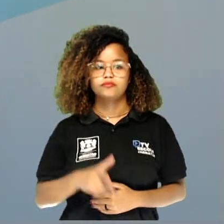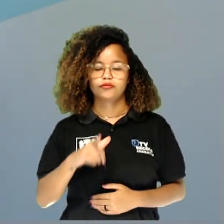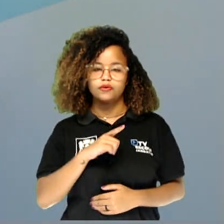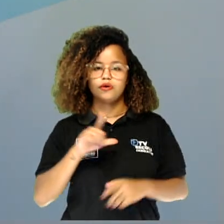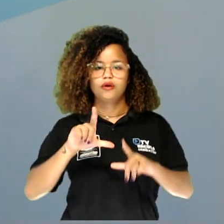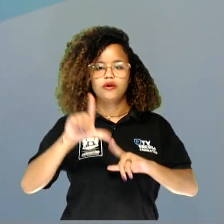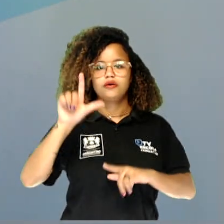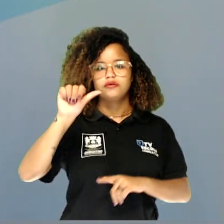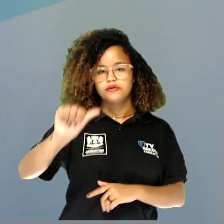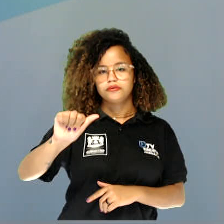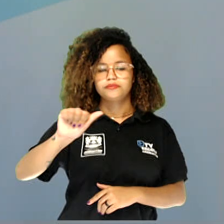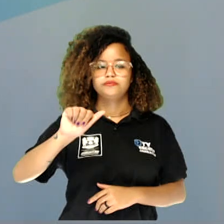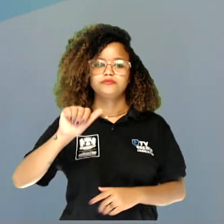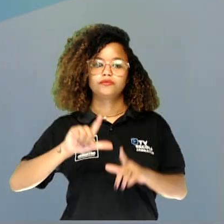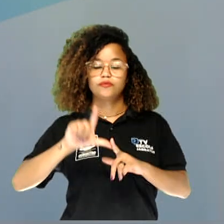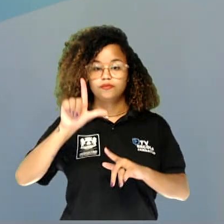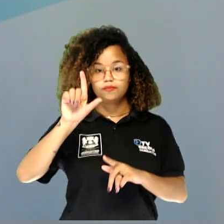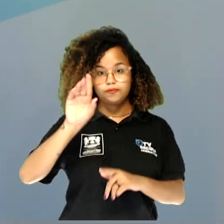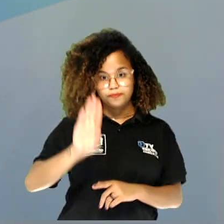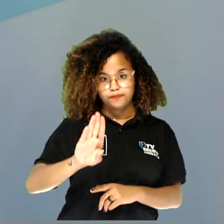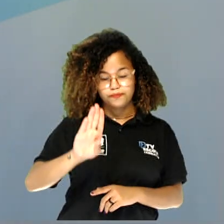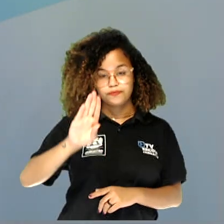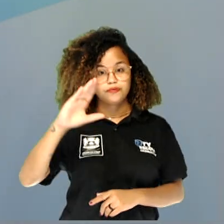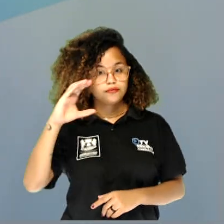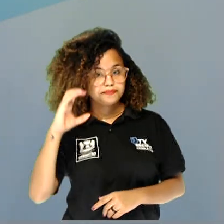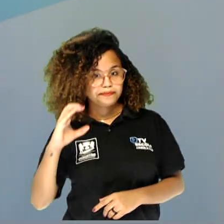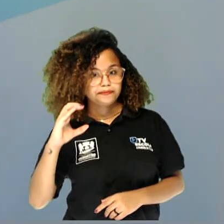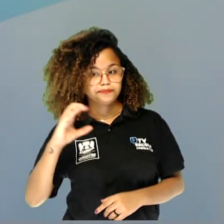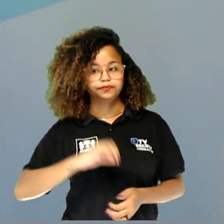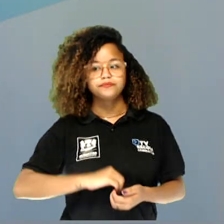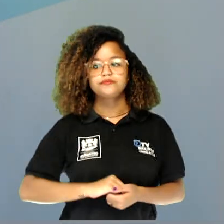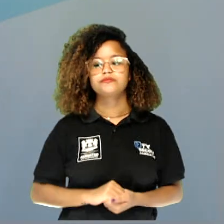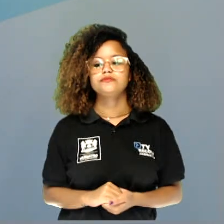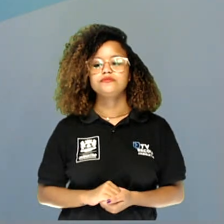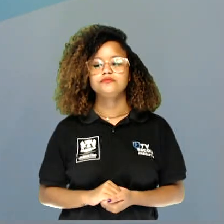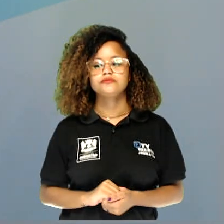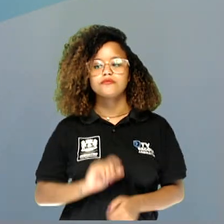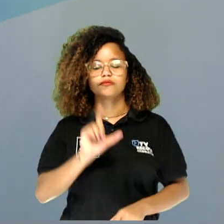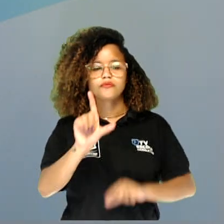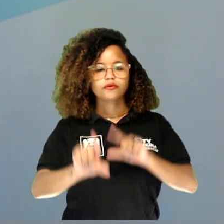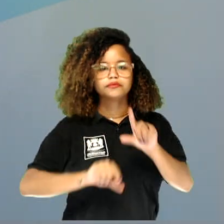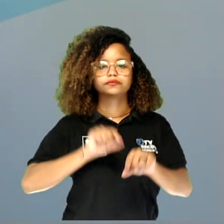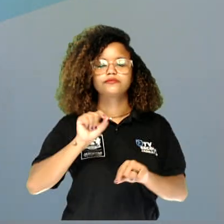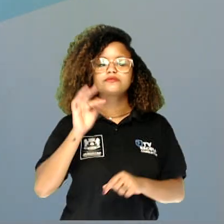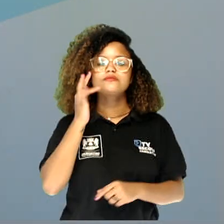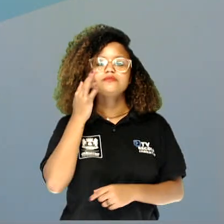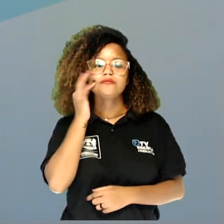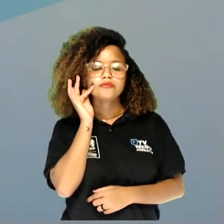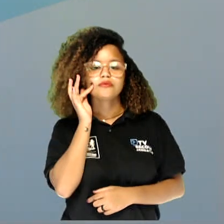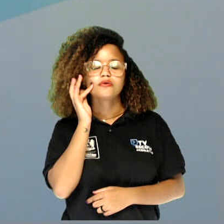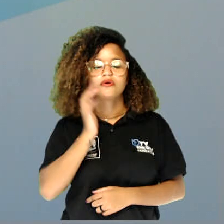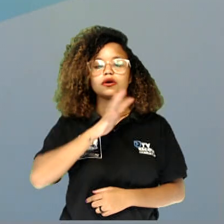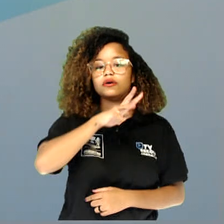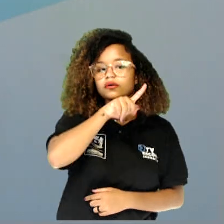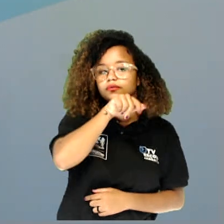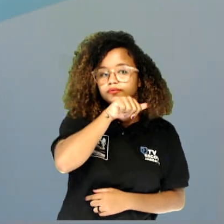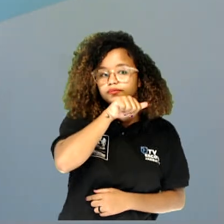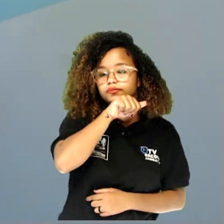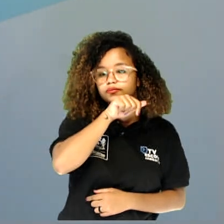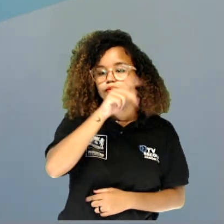letra A, a letra B e a letra C. Escolhemos fruta,